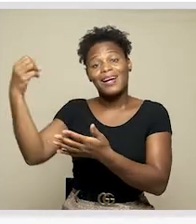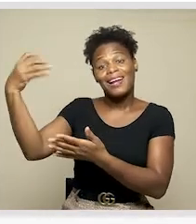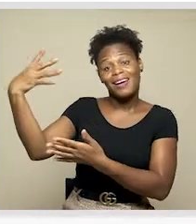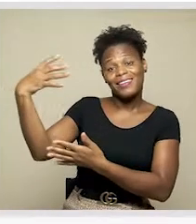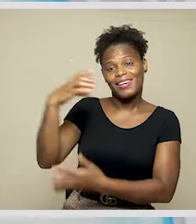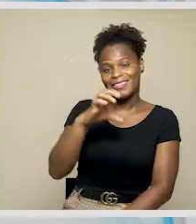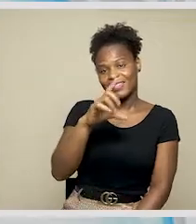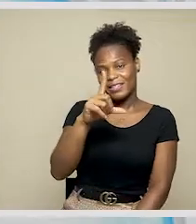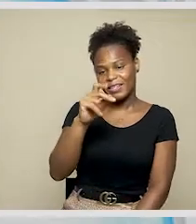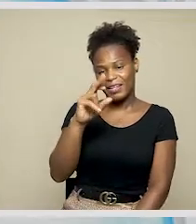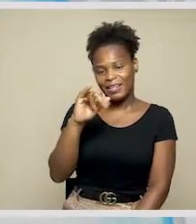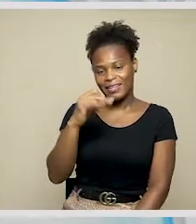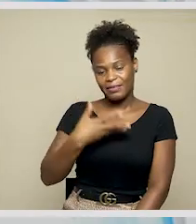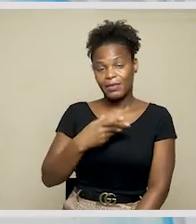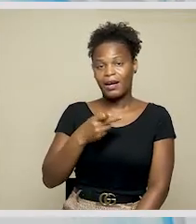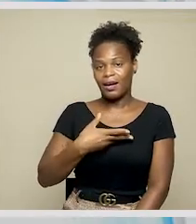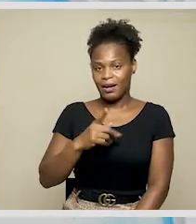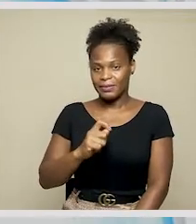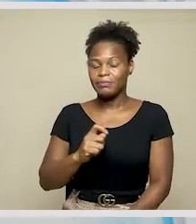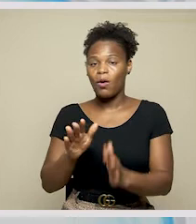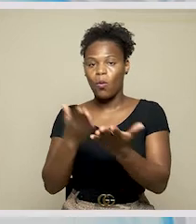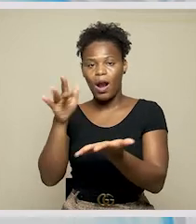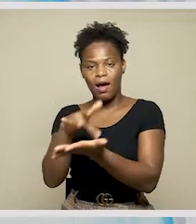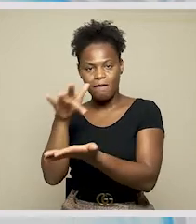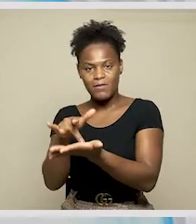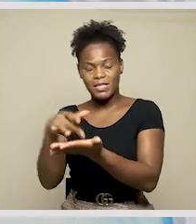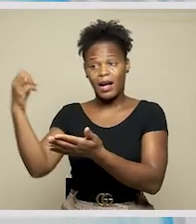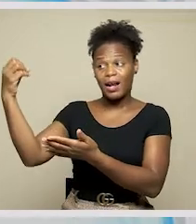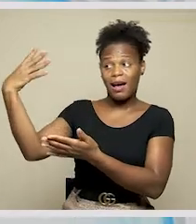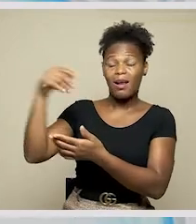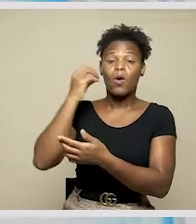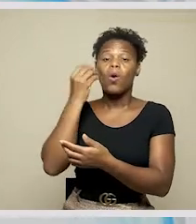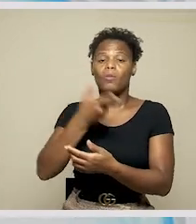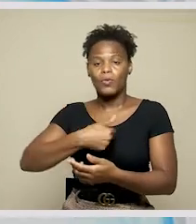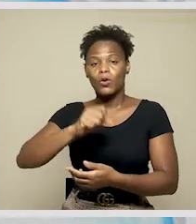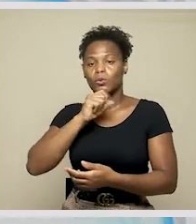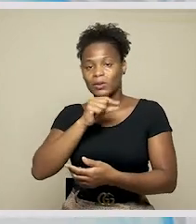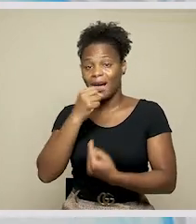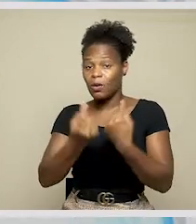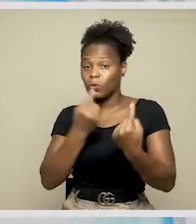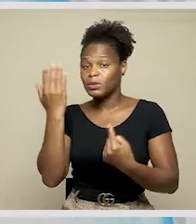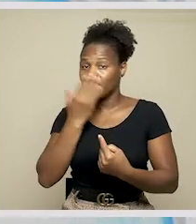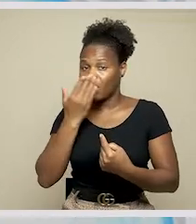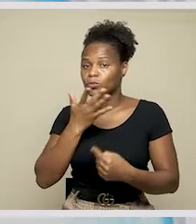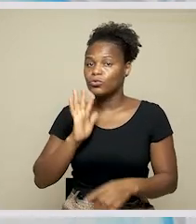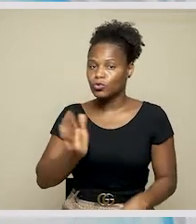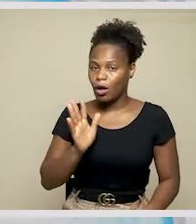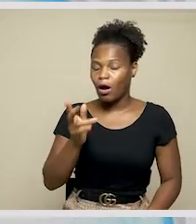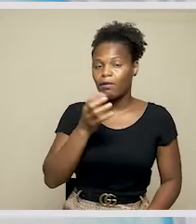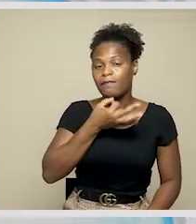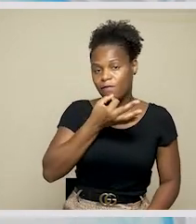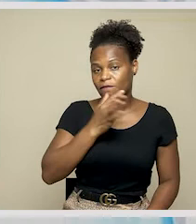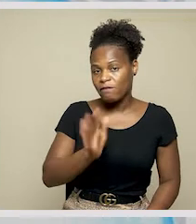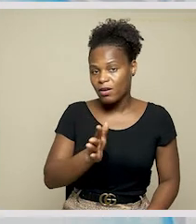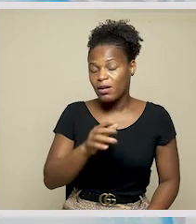Claridade. A revista Claridade, como tivemos a oportunidade em algumas aulas de